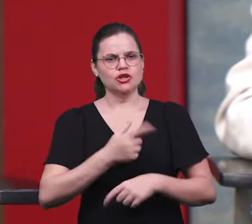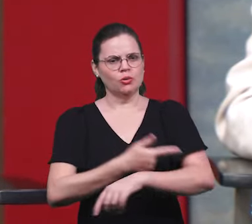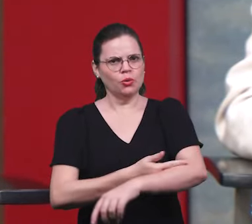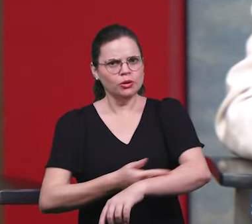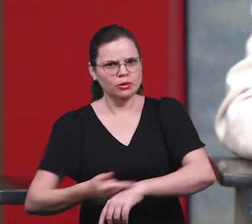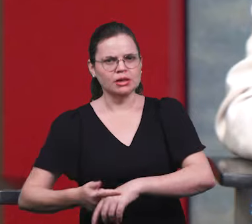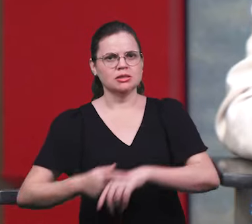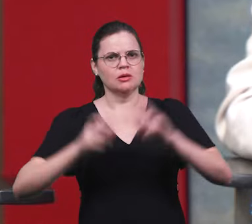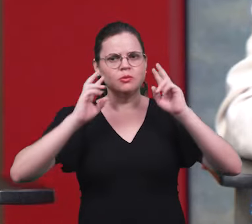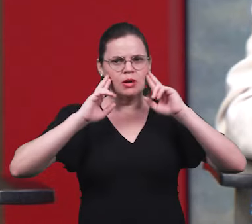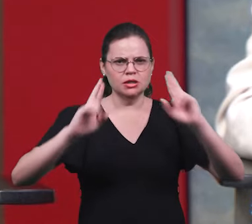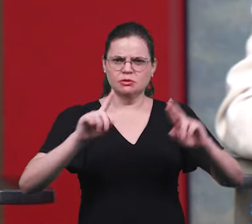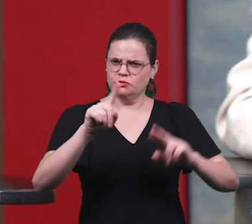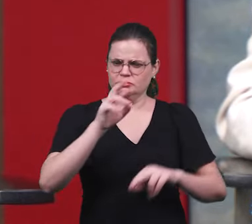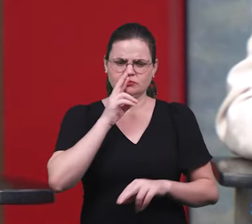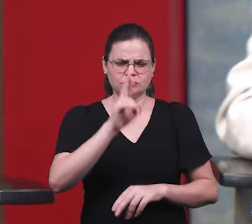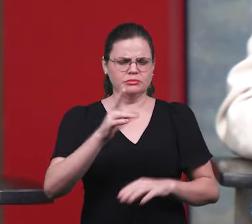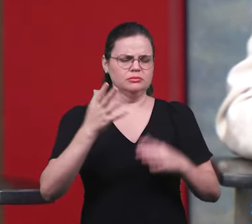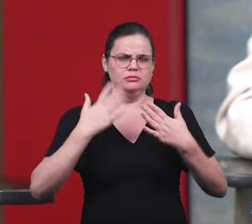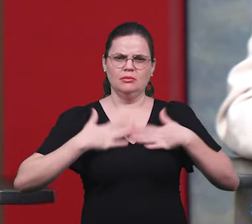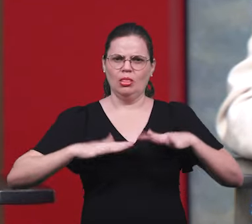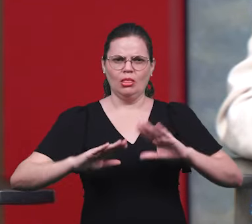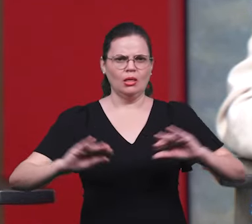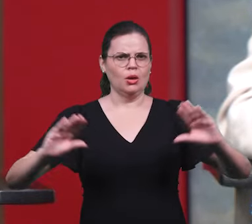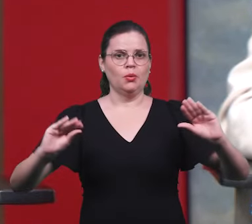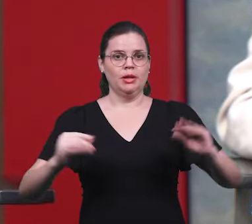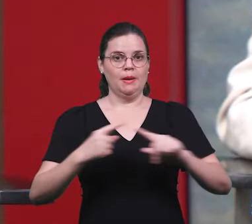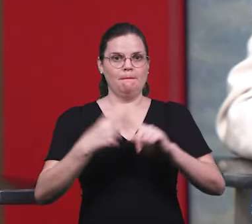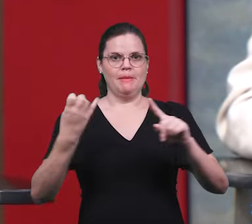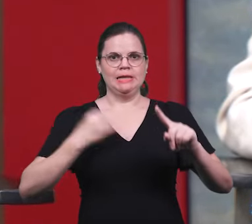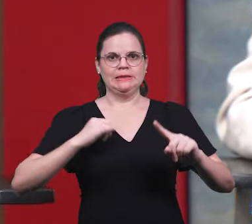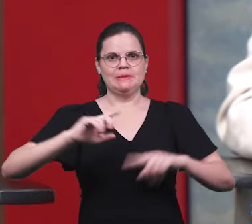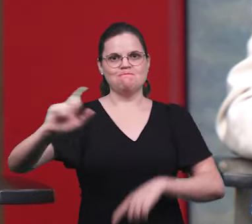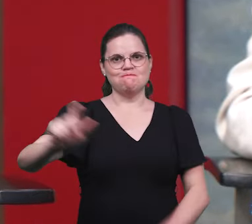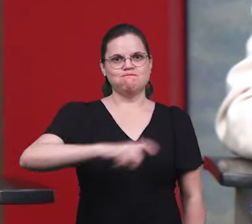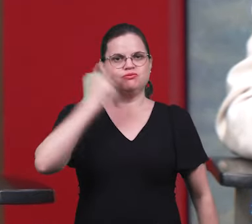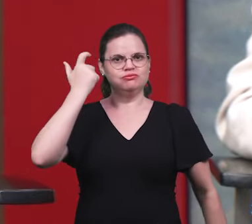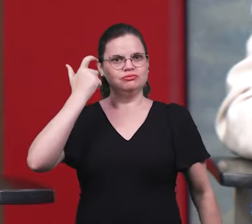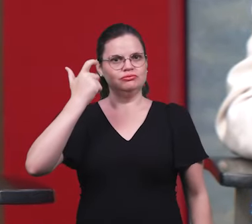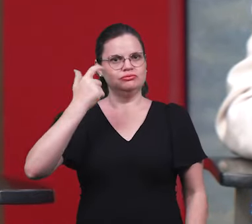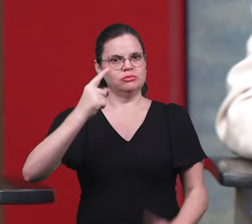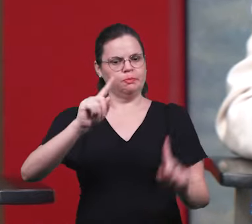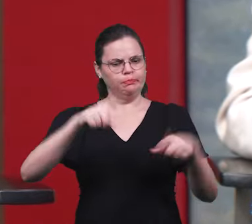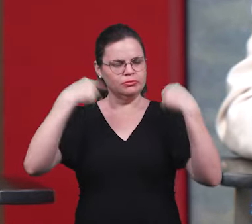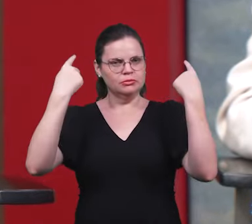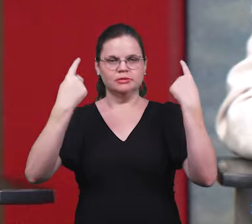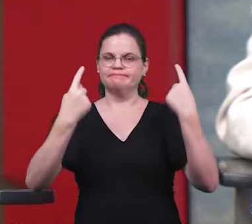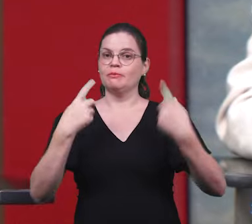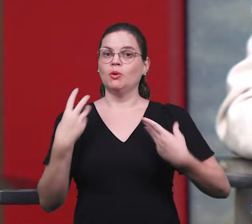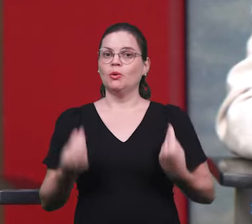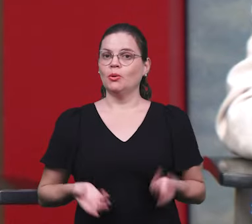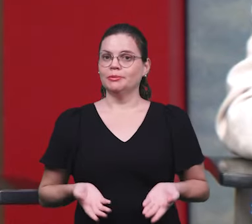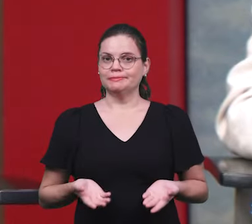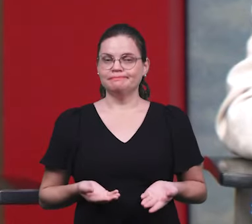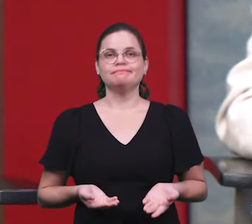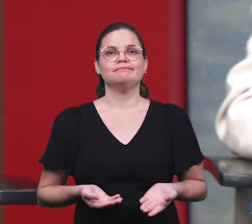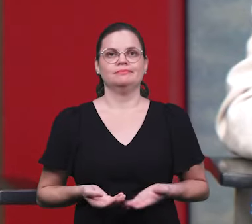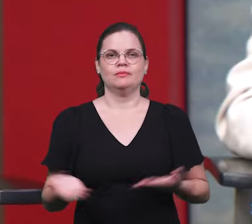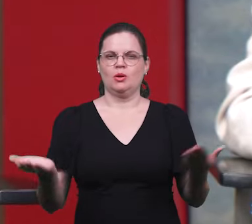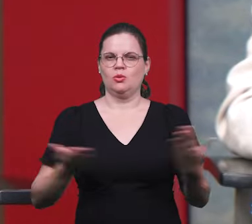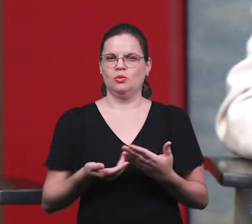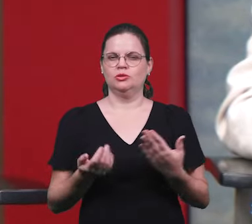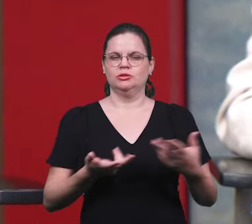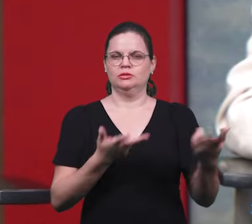responder à crítica. Agora, a agressão, não. E hoje a gente vê